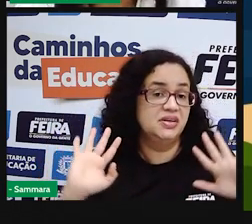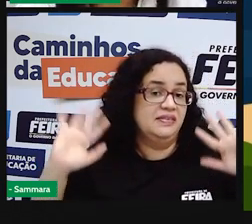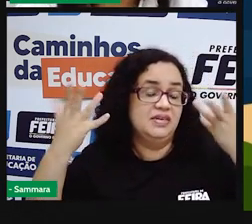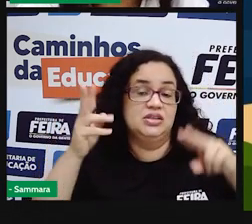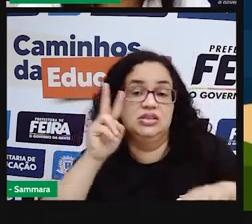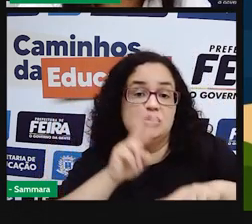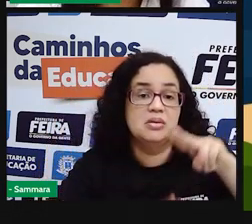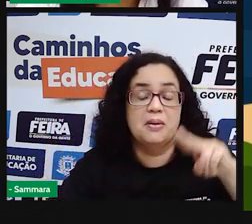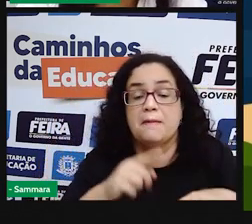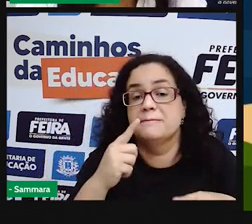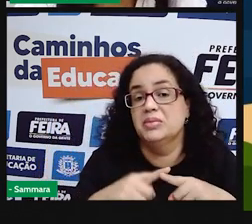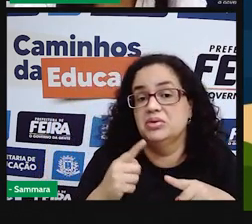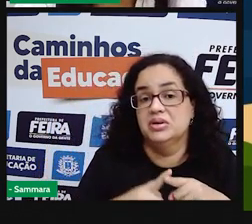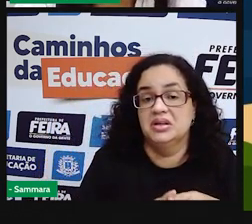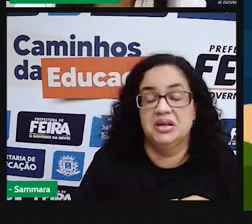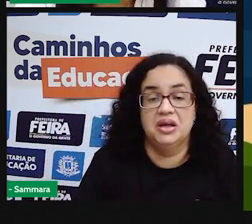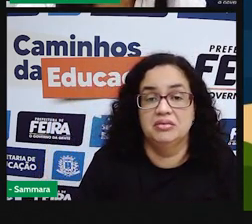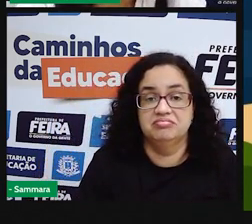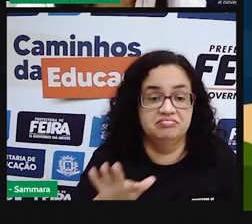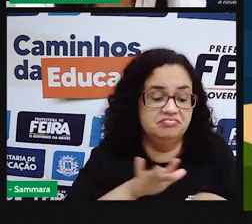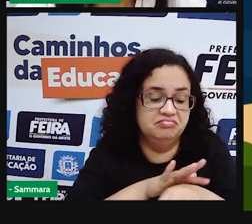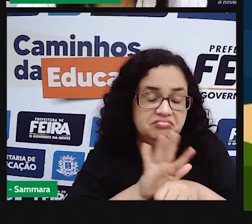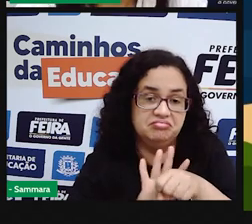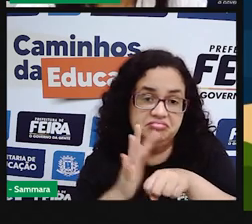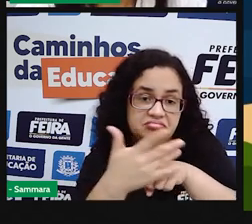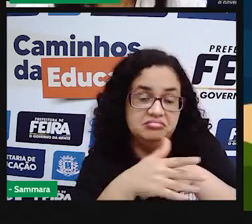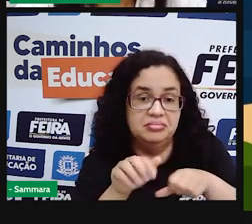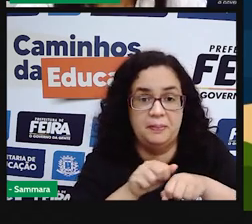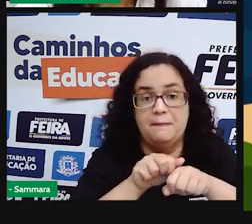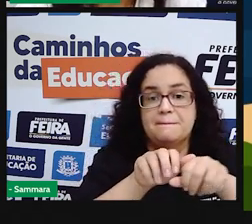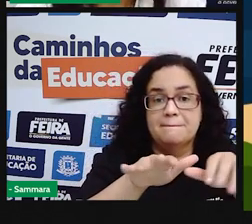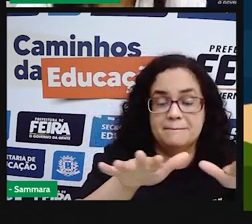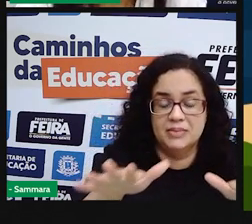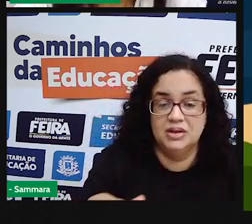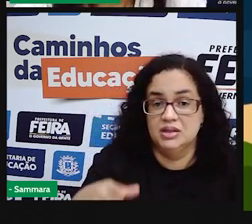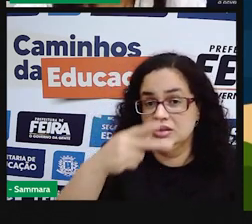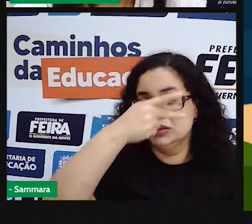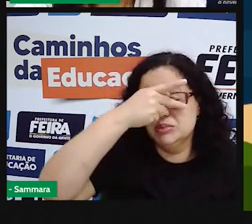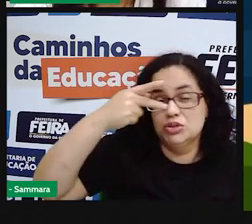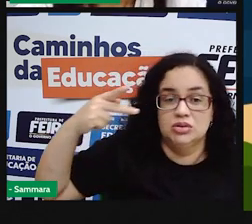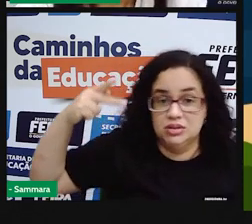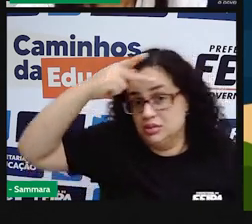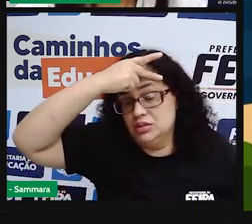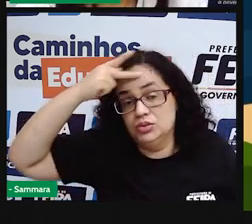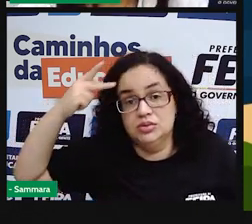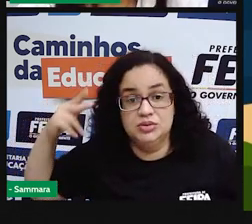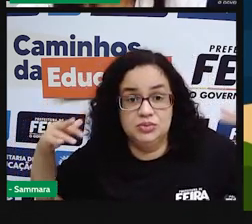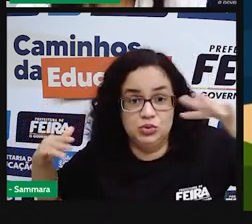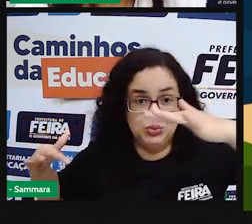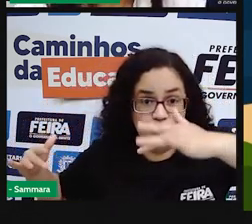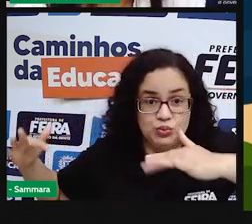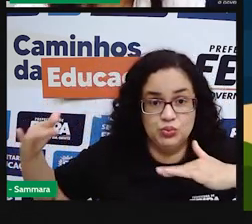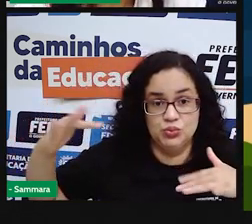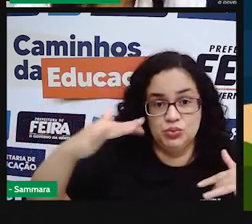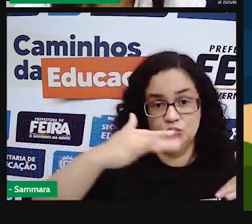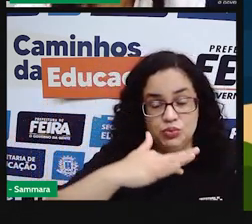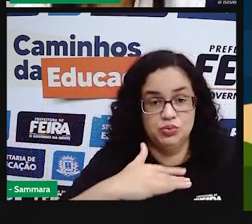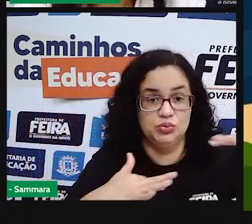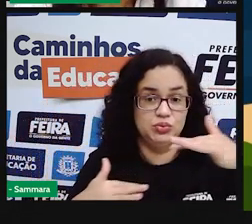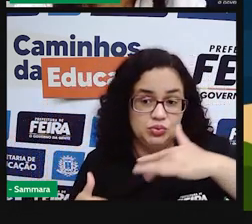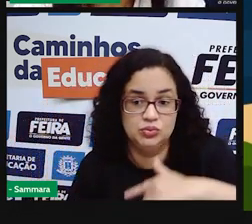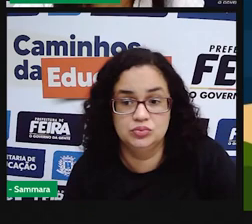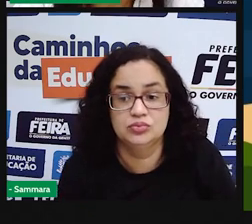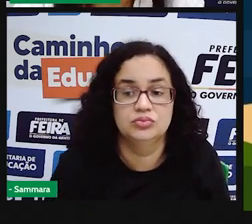por conta da pandemia, por conta de que as aglomerações, né, a junção de muitas pessoas nas ruas